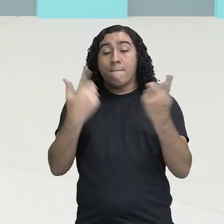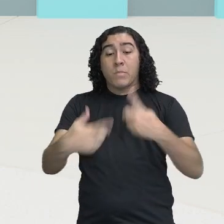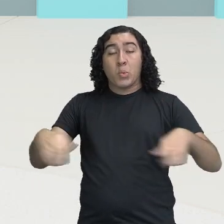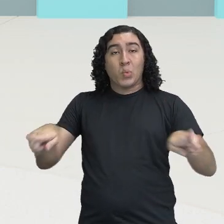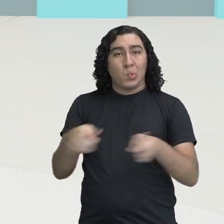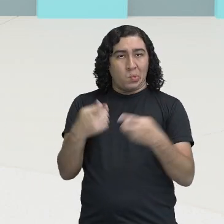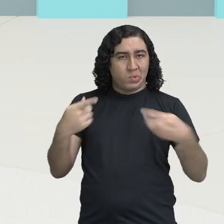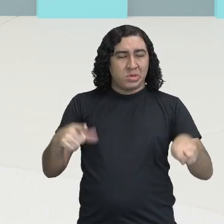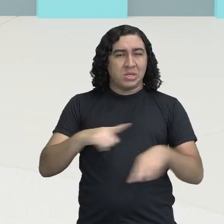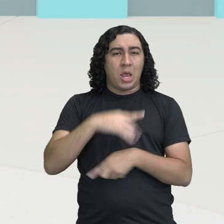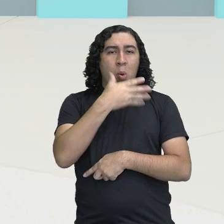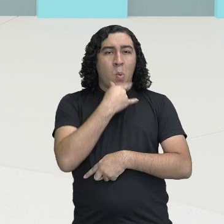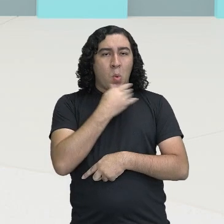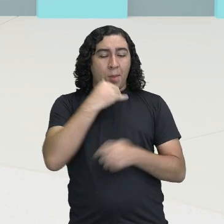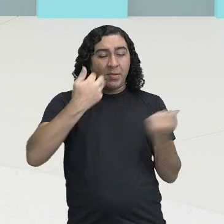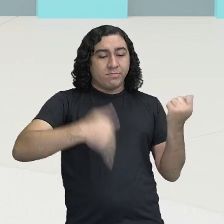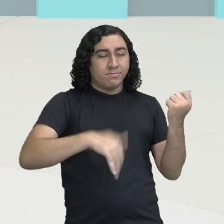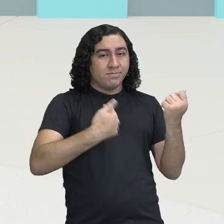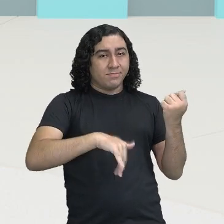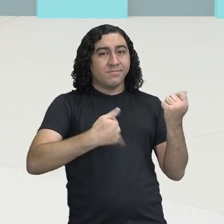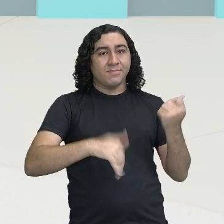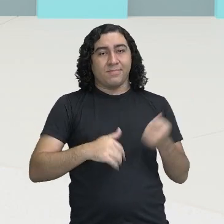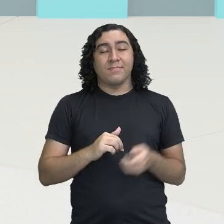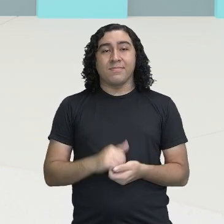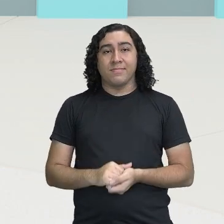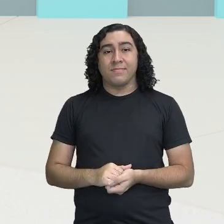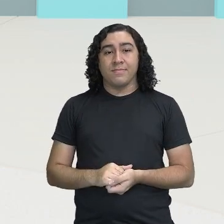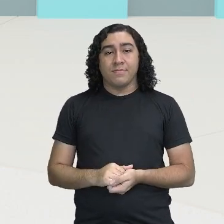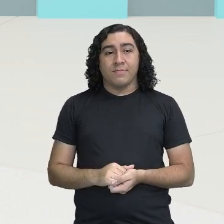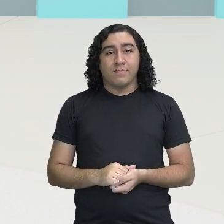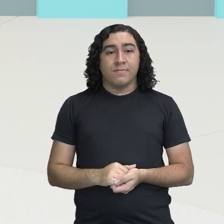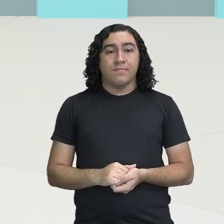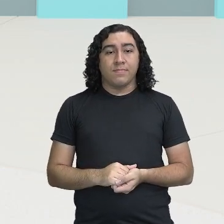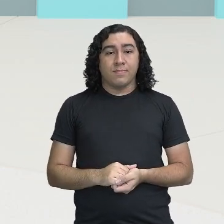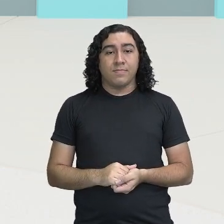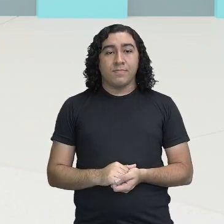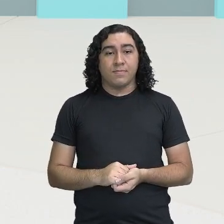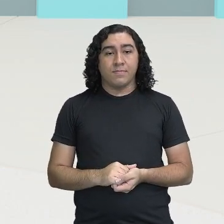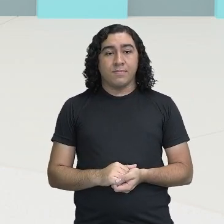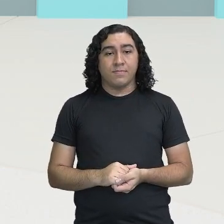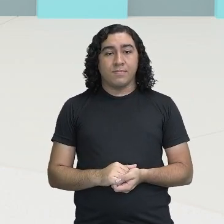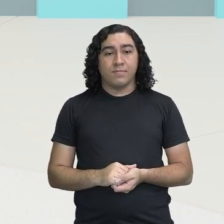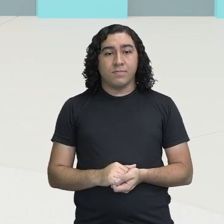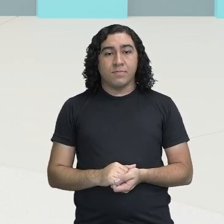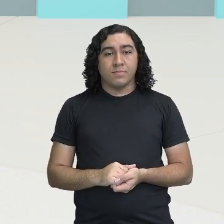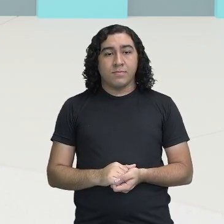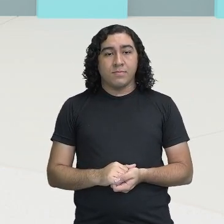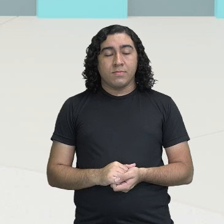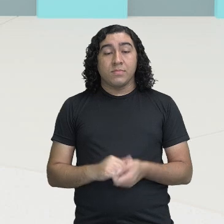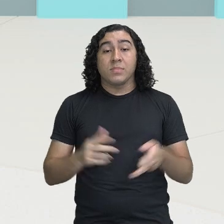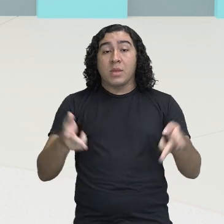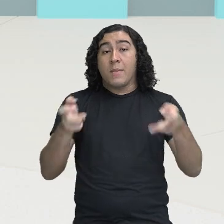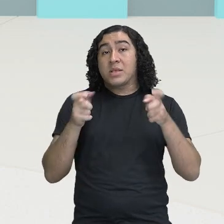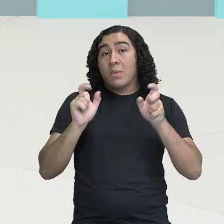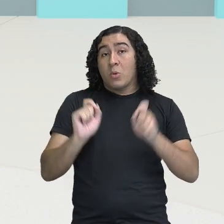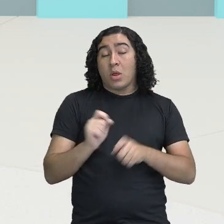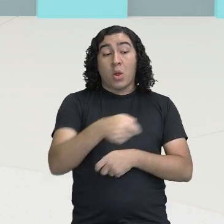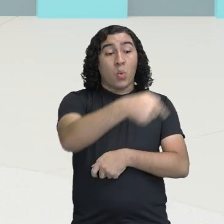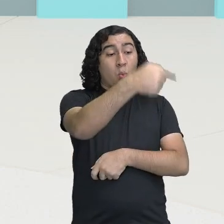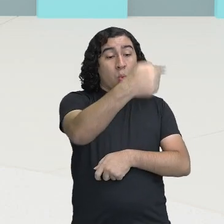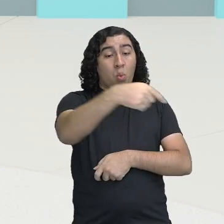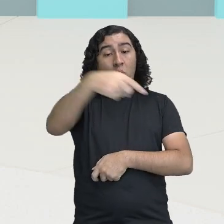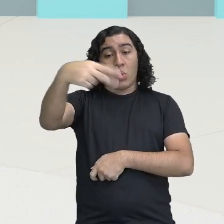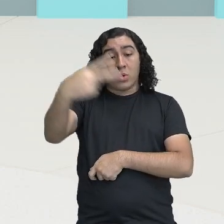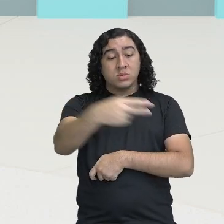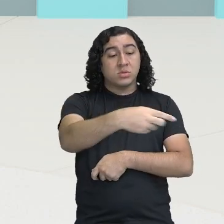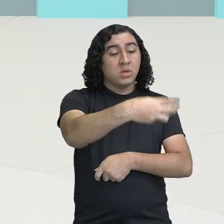né? Ali o rapaz tocando violão. Então, nós podemos perceber que aqui essas 4